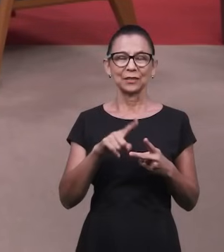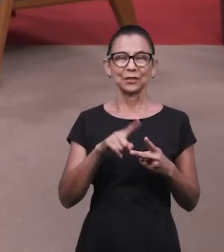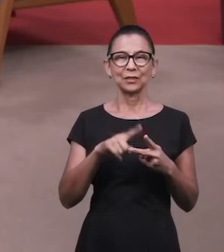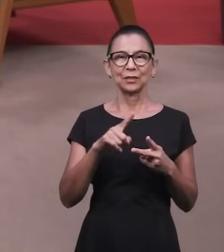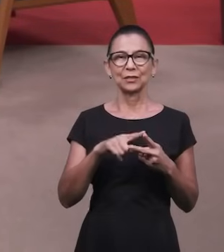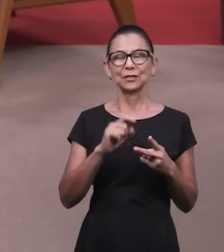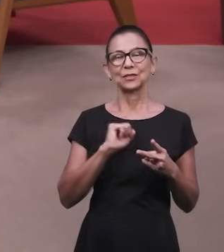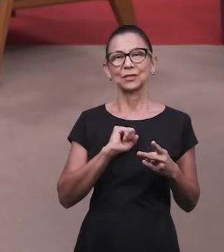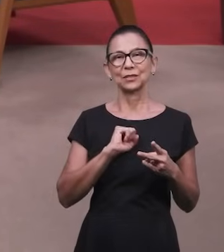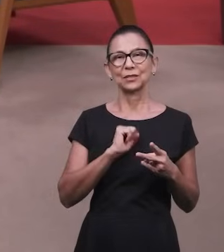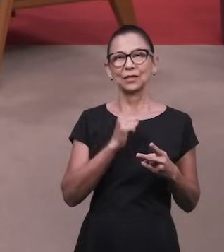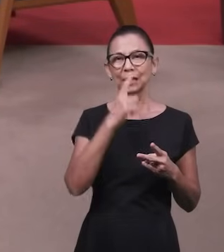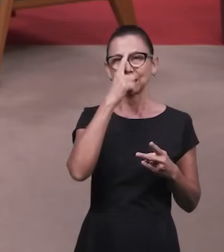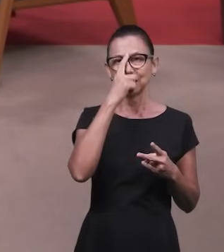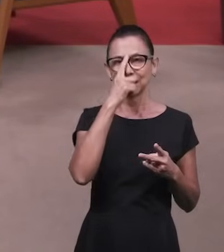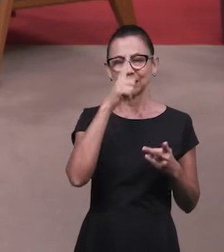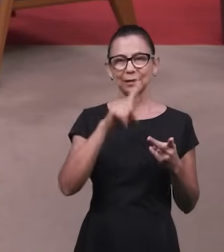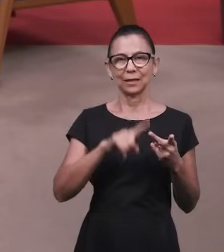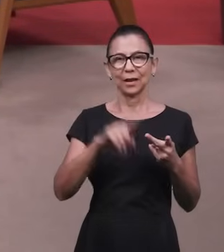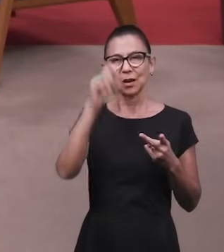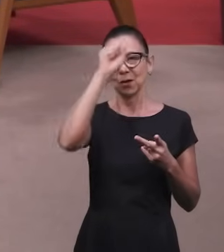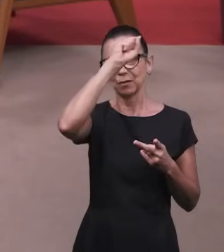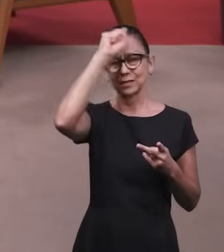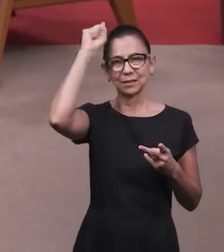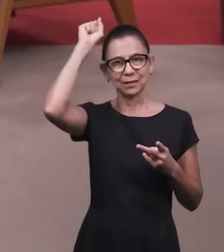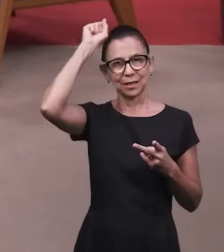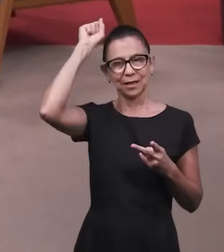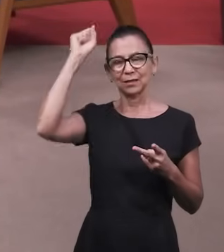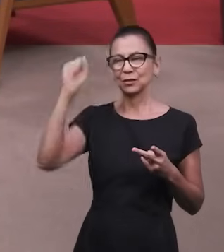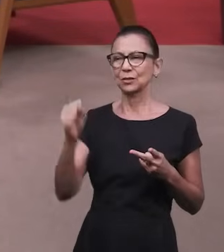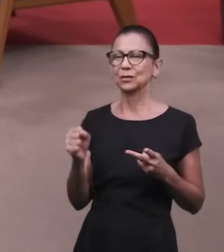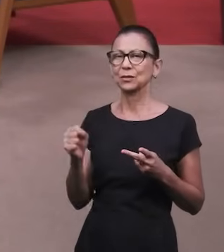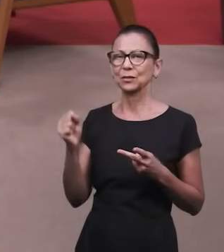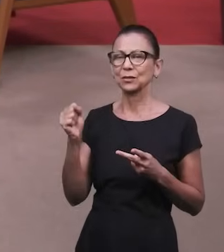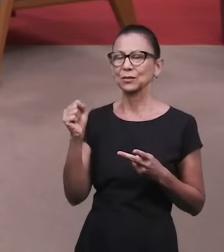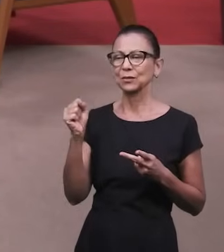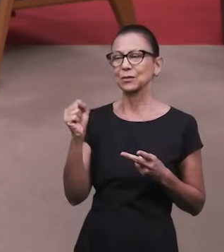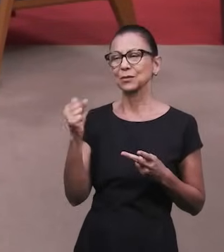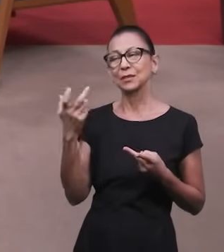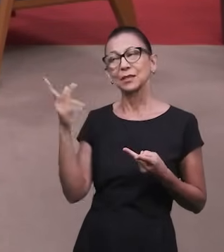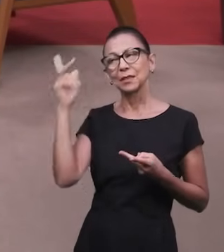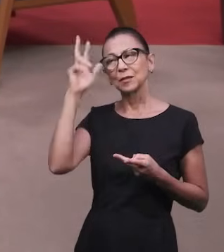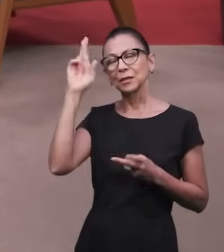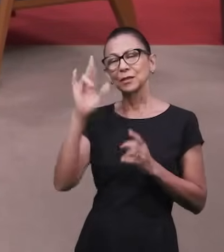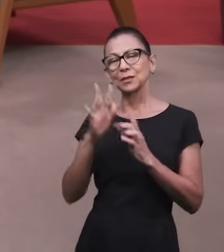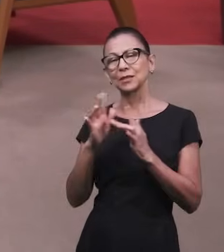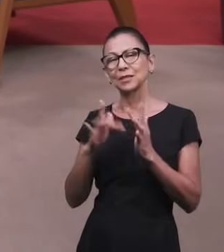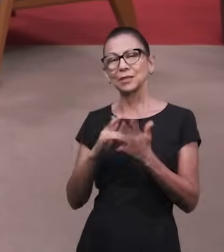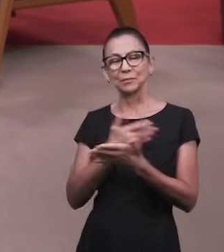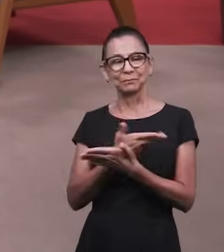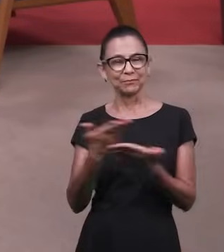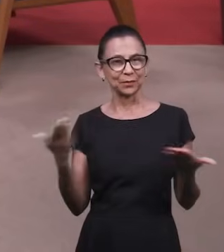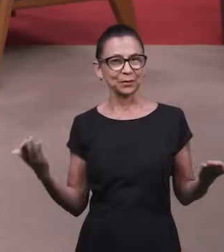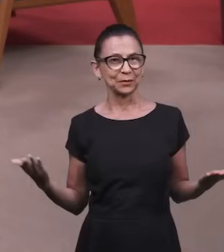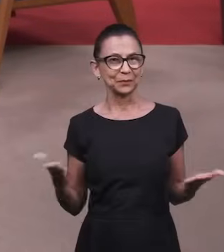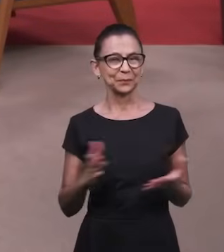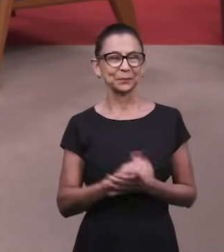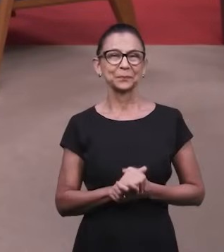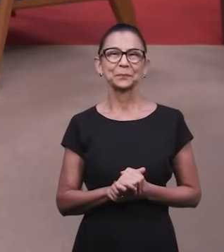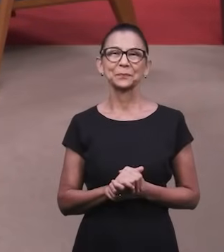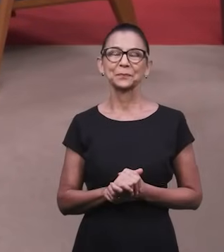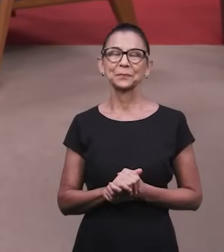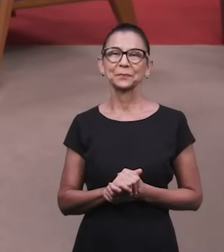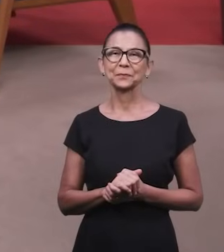Senhor. Pai do Senhor, Josias, Sérgio e a todos queridos. Amém. Pai do Senhor Josias, Daniel e a todos. Muito